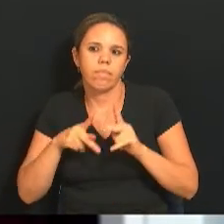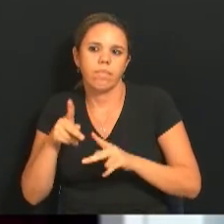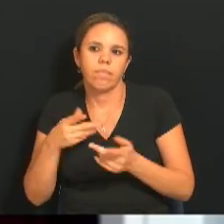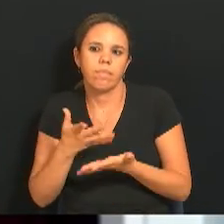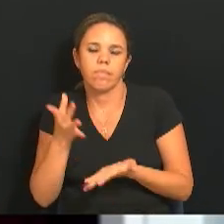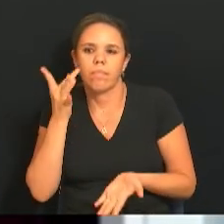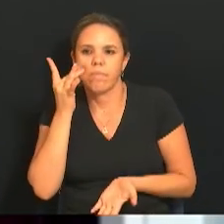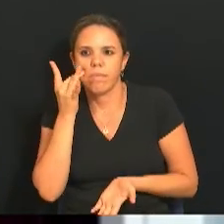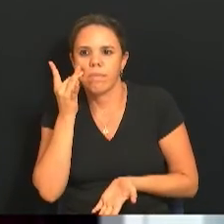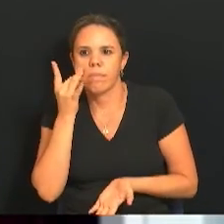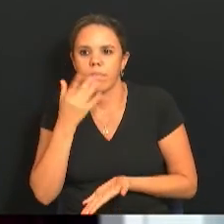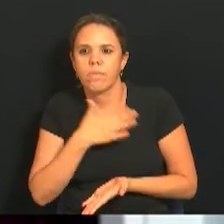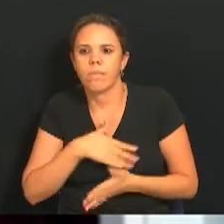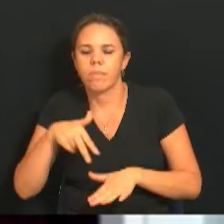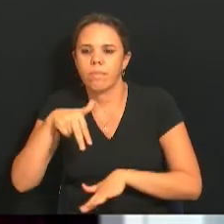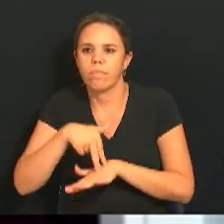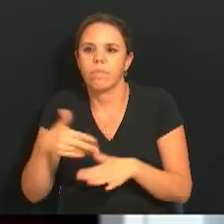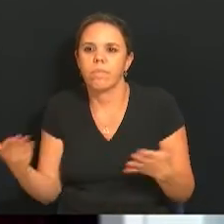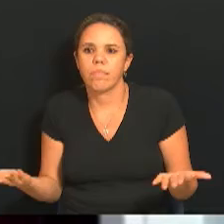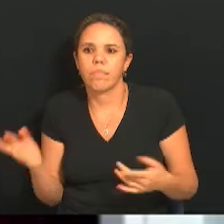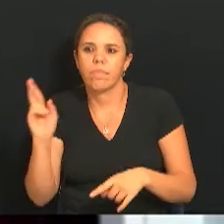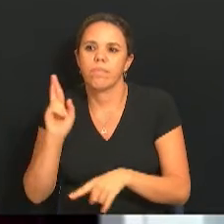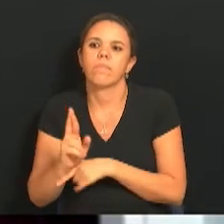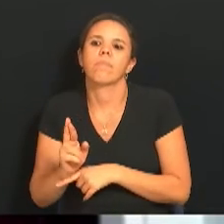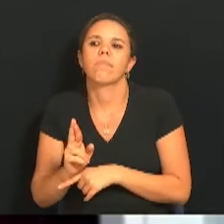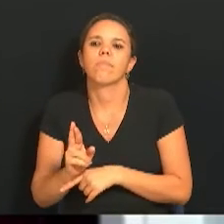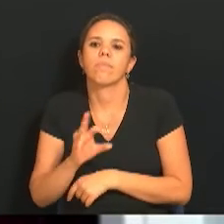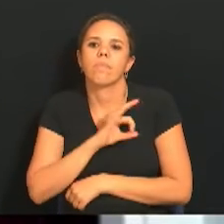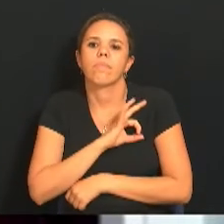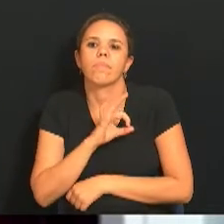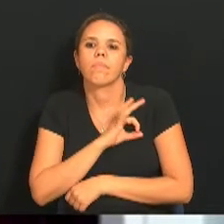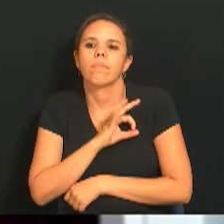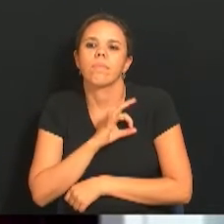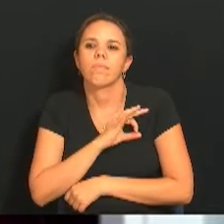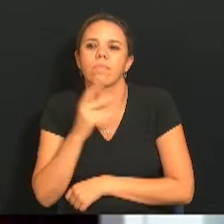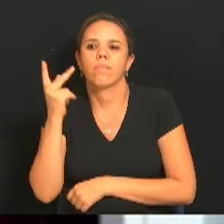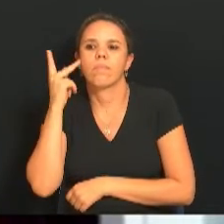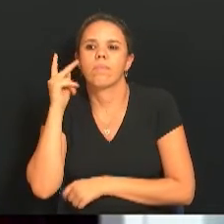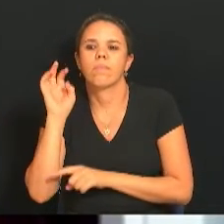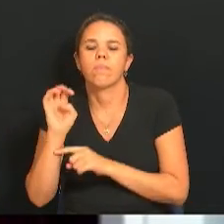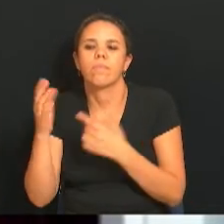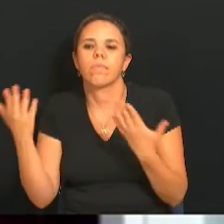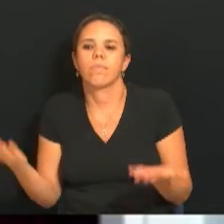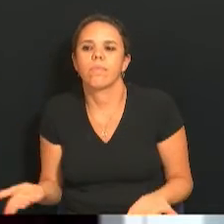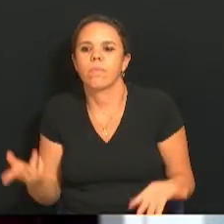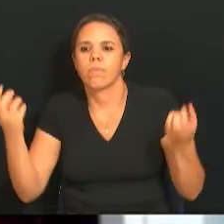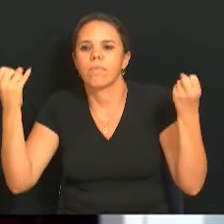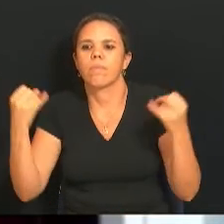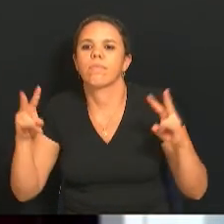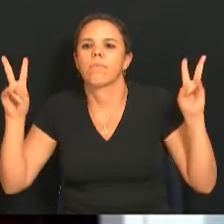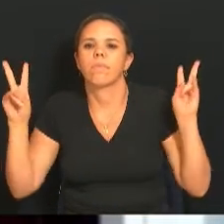presentes, dizer que é uma honra estar aqui hoje representando a Polícia Civil do Estado de São Paulo, né, para falar desse tema, que é um